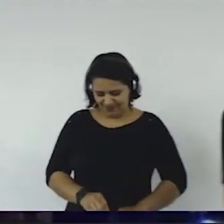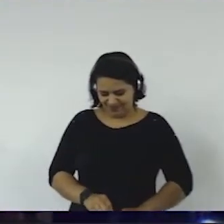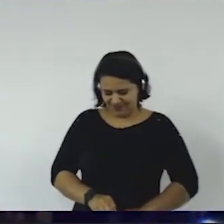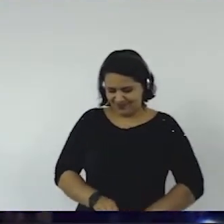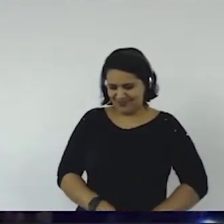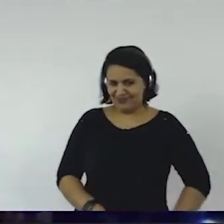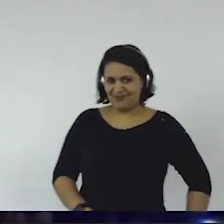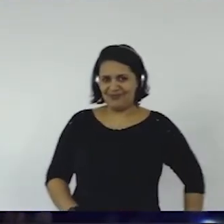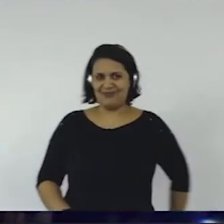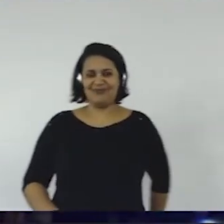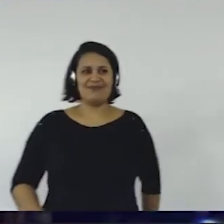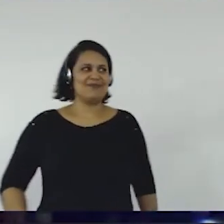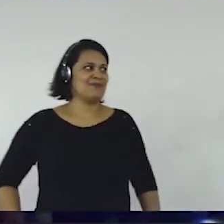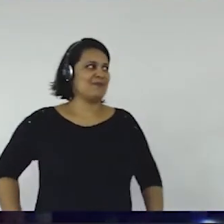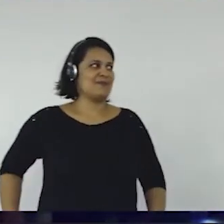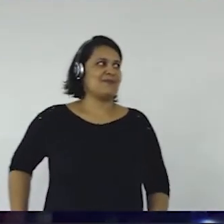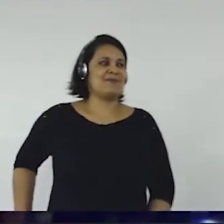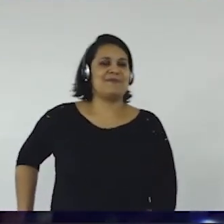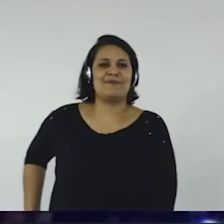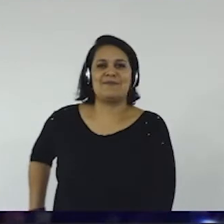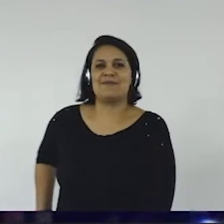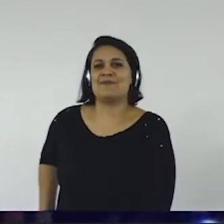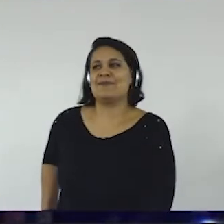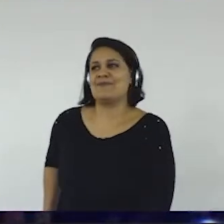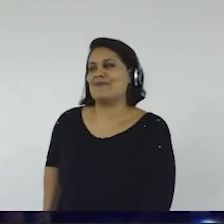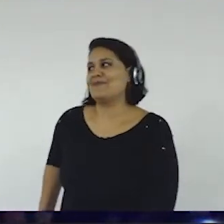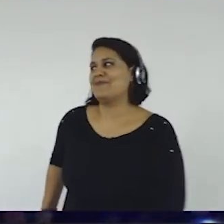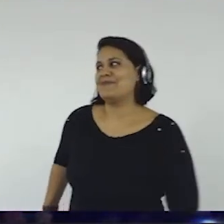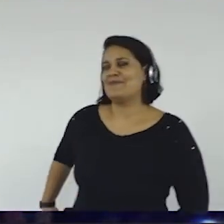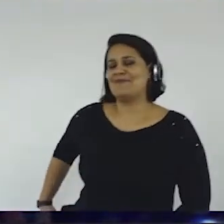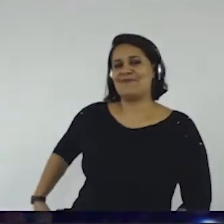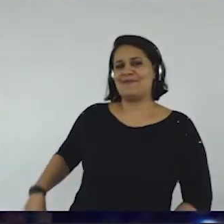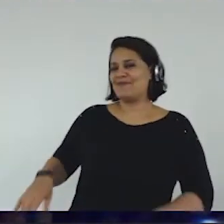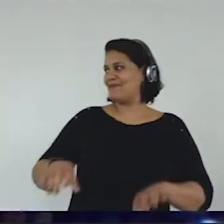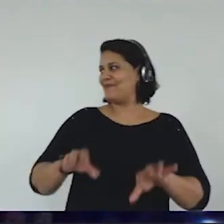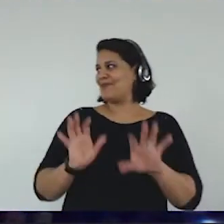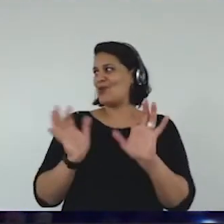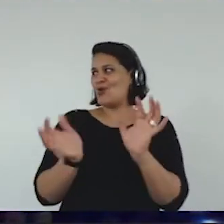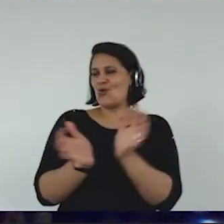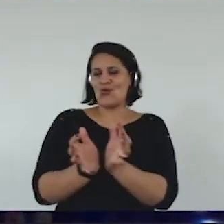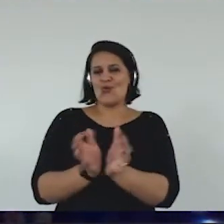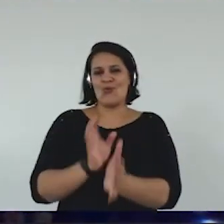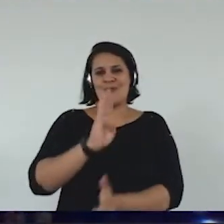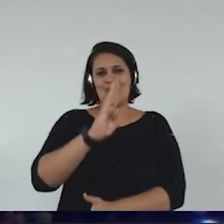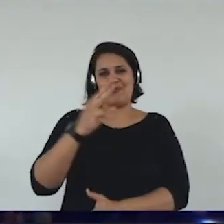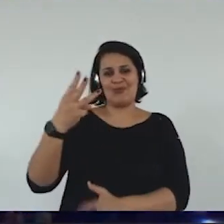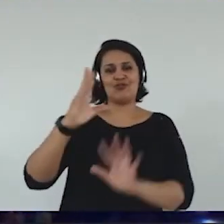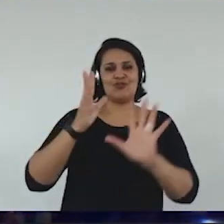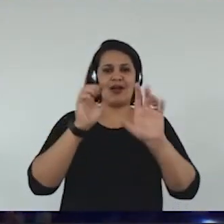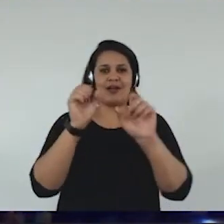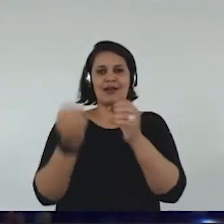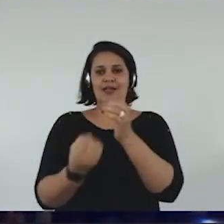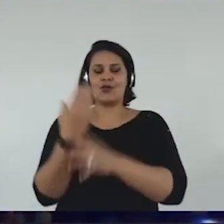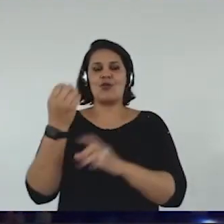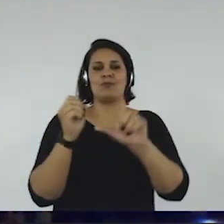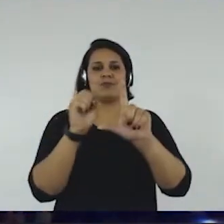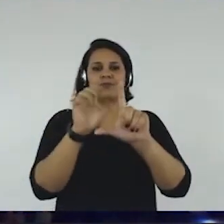feita, como a Adriana bem destacou, a Câmara da B3, que já tinha uma plataforma própria e já havia instituído isso de